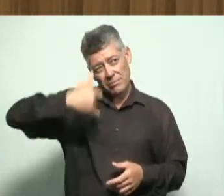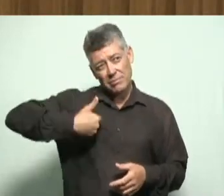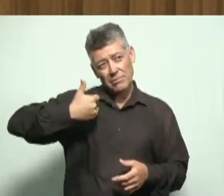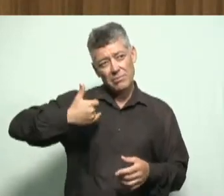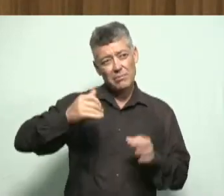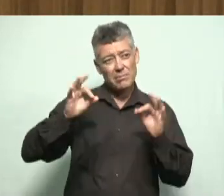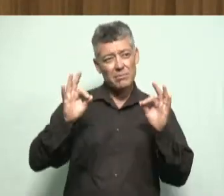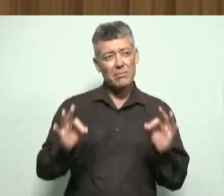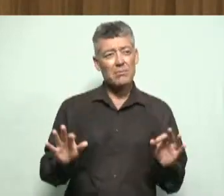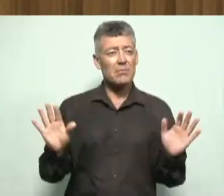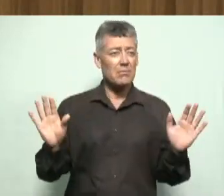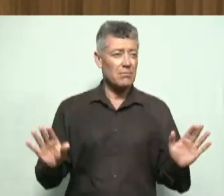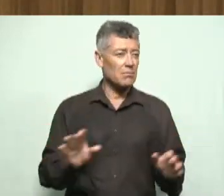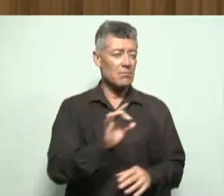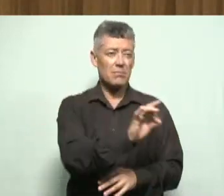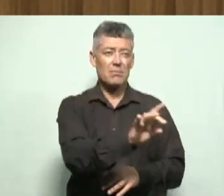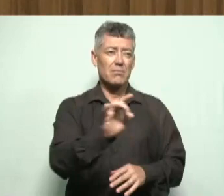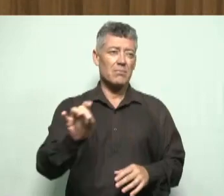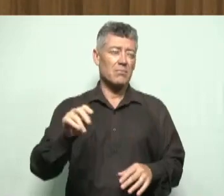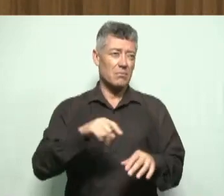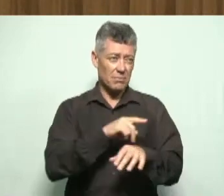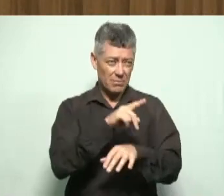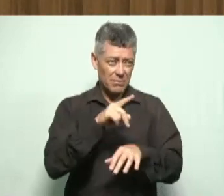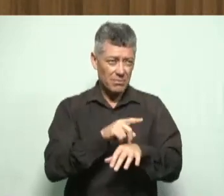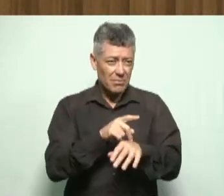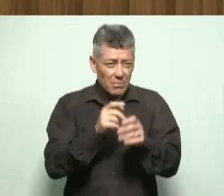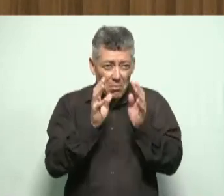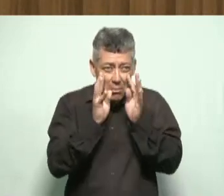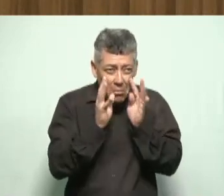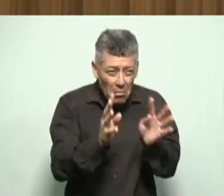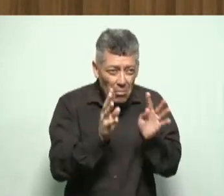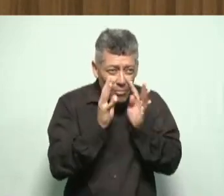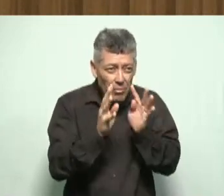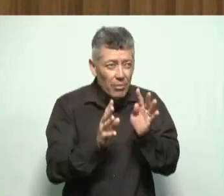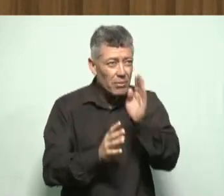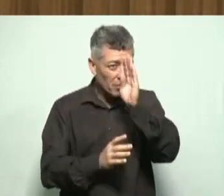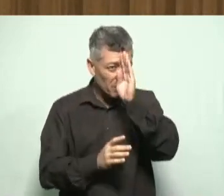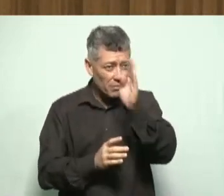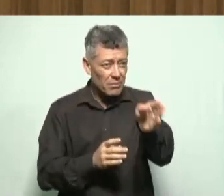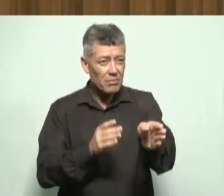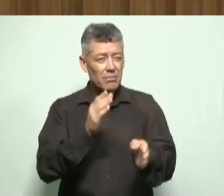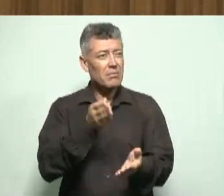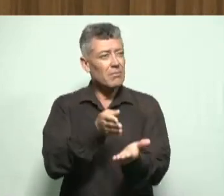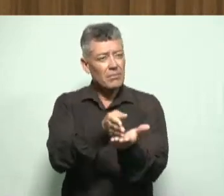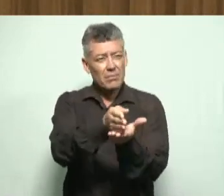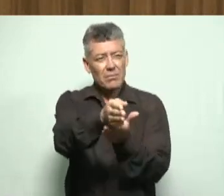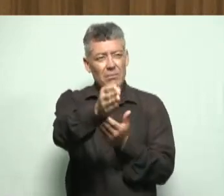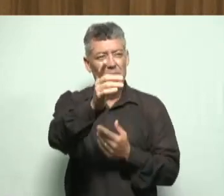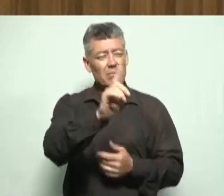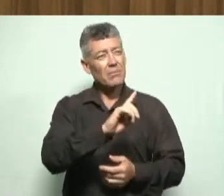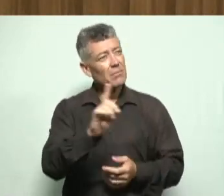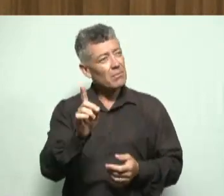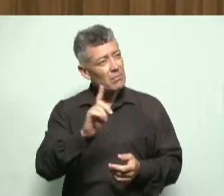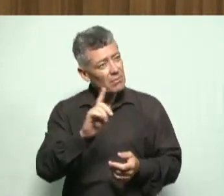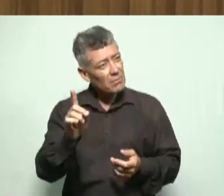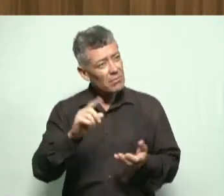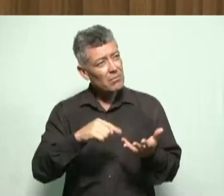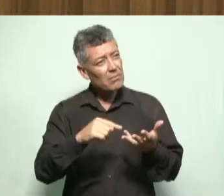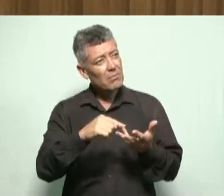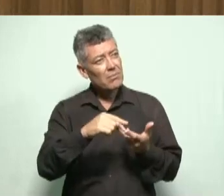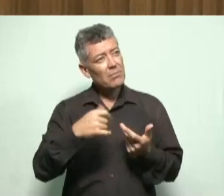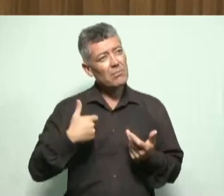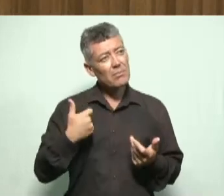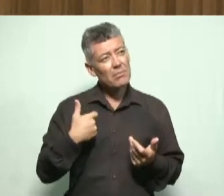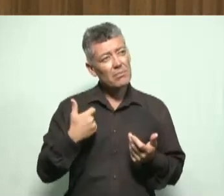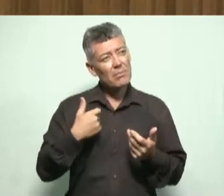hora certa. Enquanto esse país ficar focado nesse tipo de coisa, a gente não vai para frente não, gente. Vamos discutir os índices de